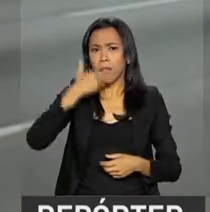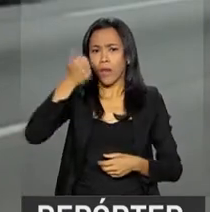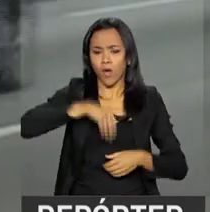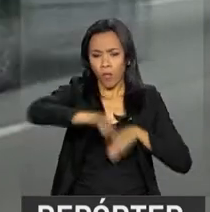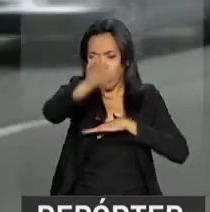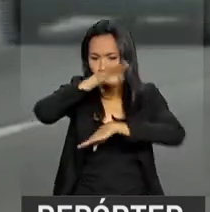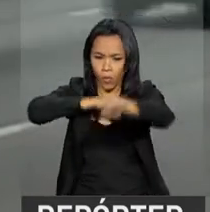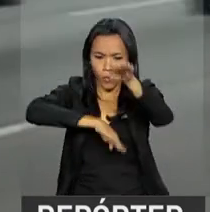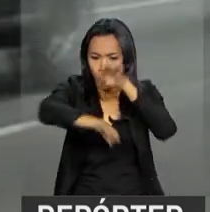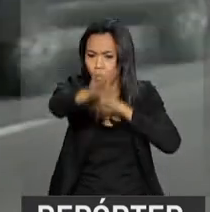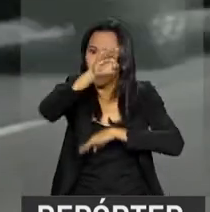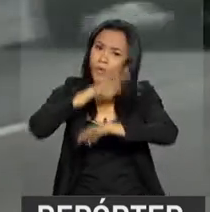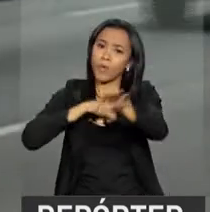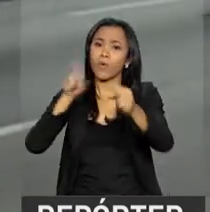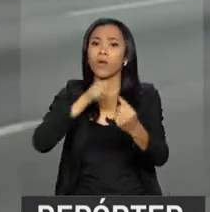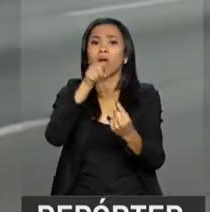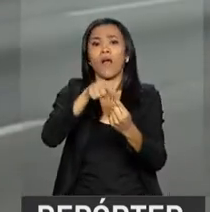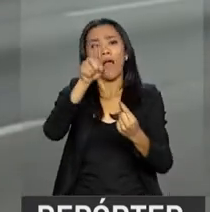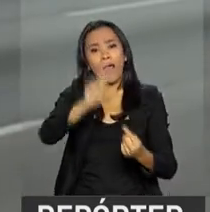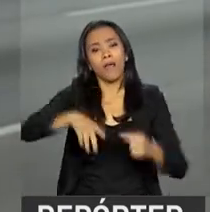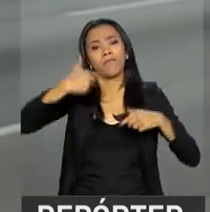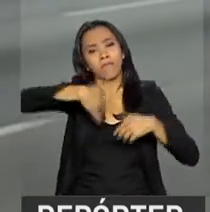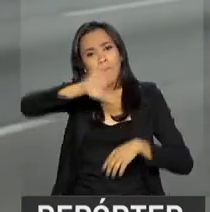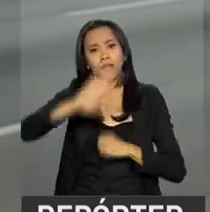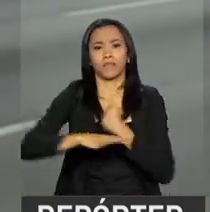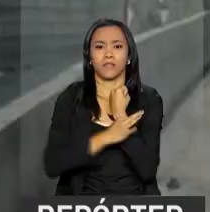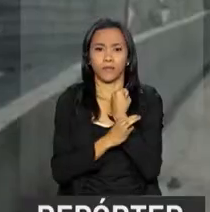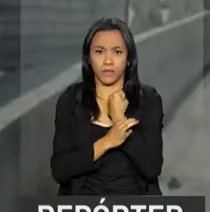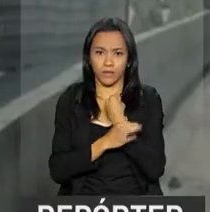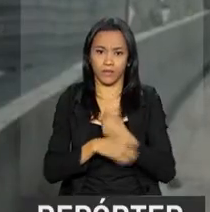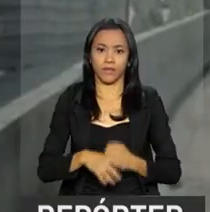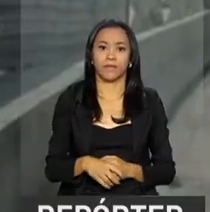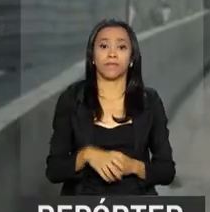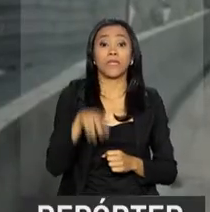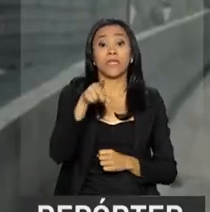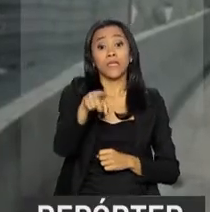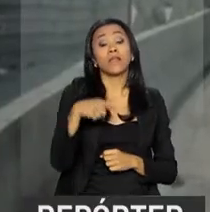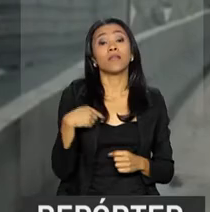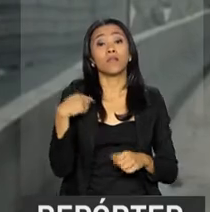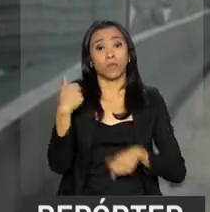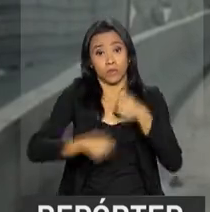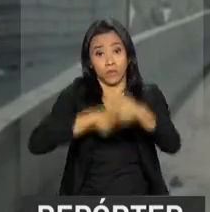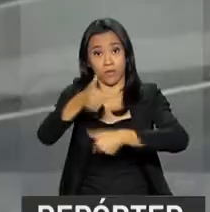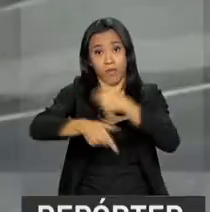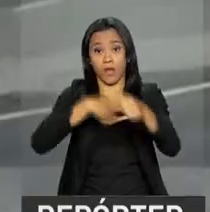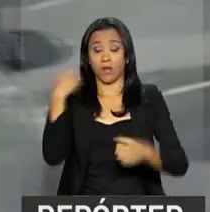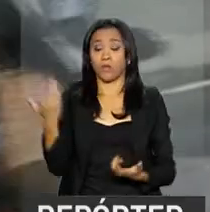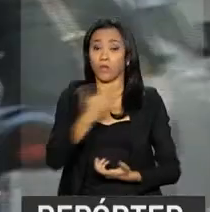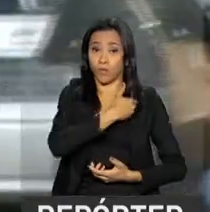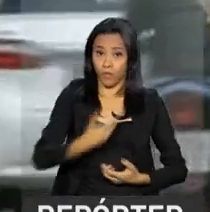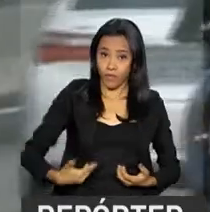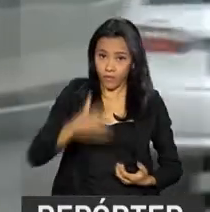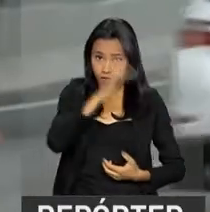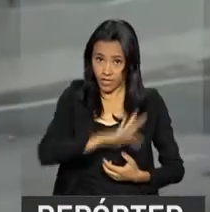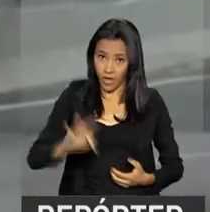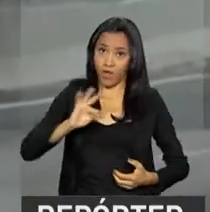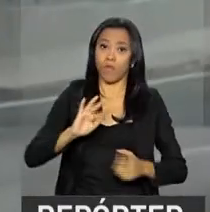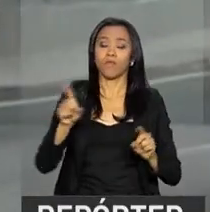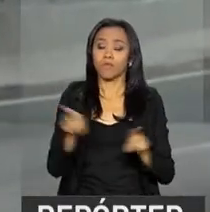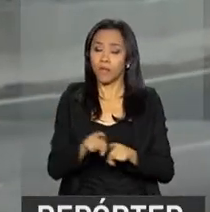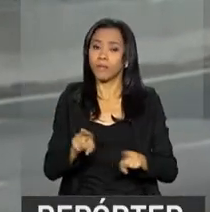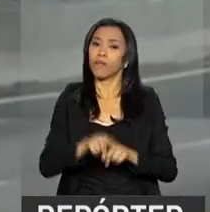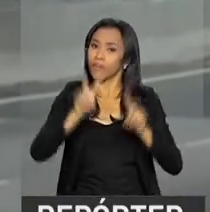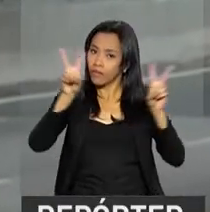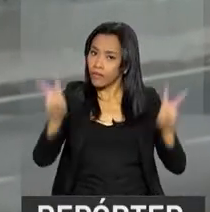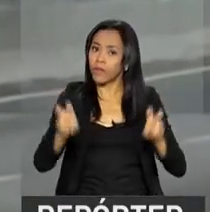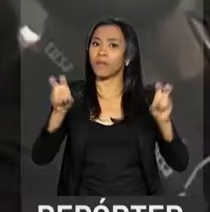região, a ideia é trazer mais segurança aos usuários. E as ações do governo federal pela segurança do Rio também foram